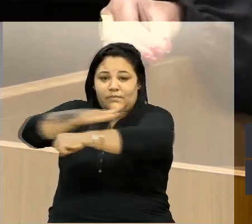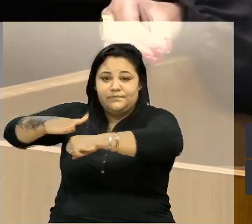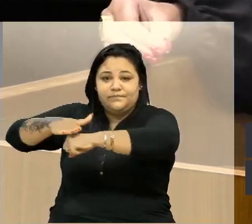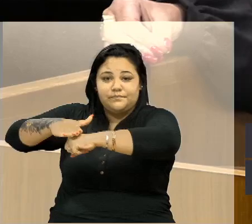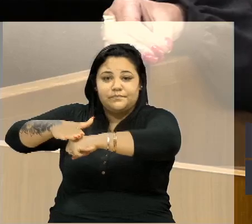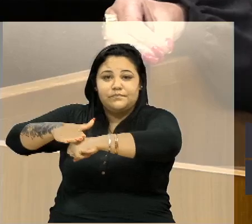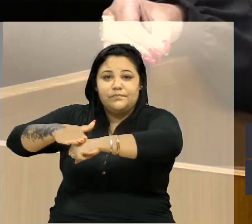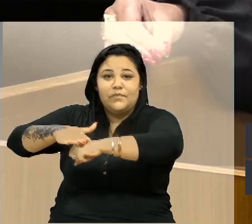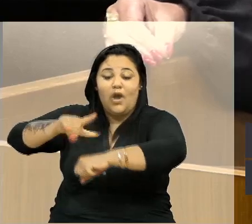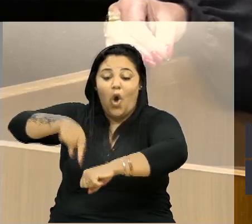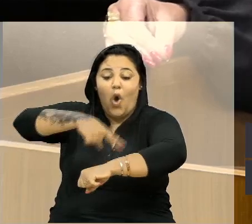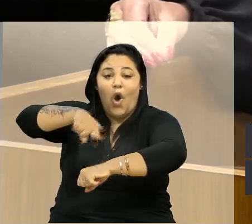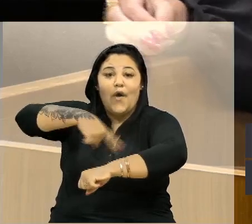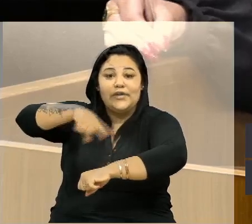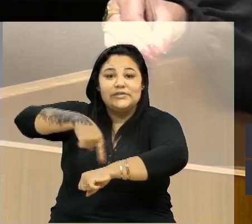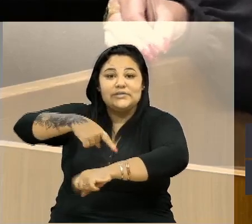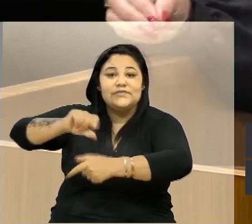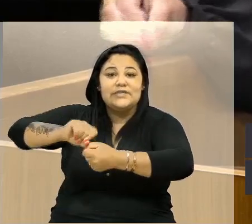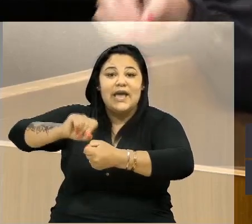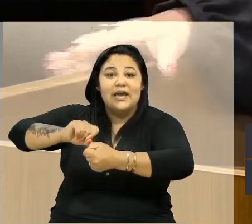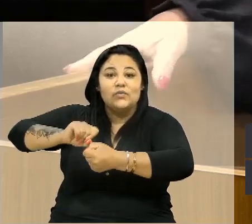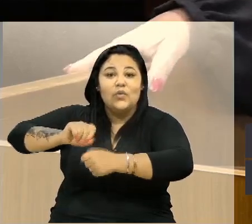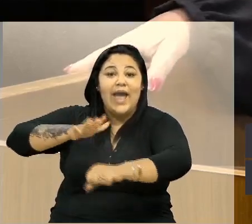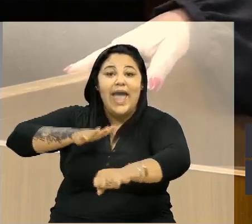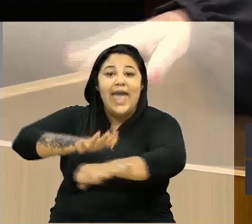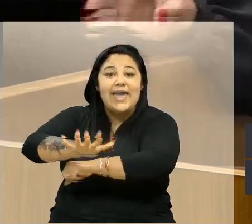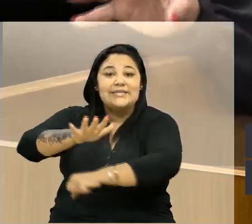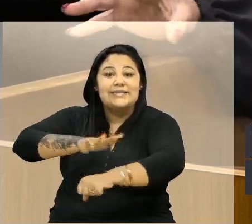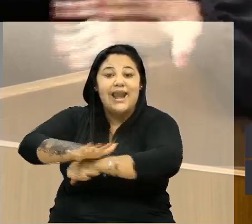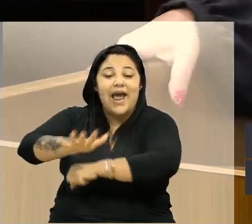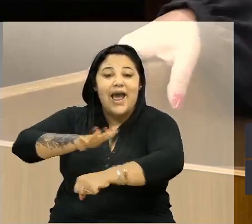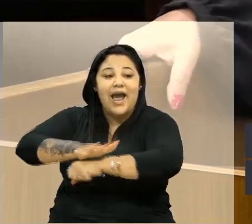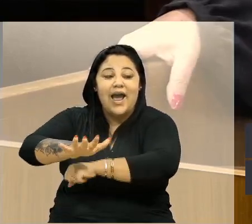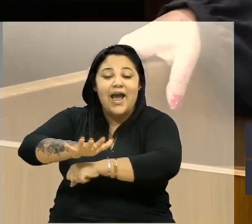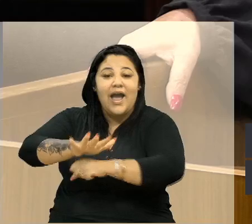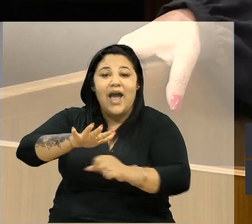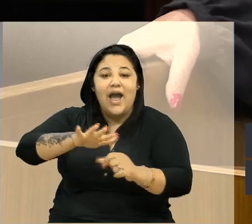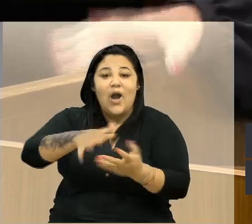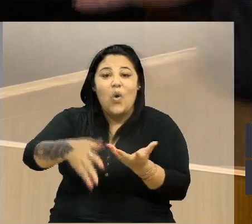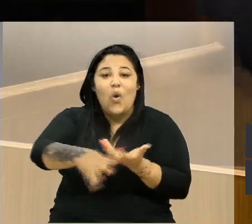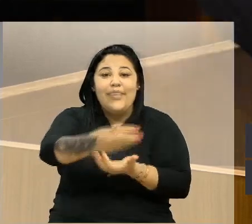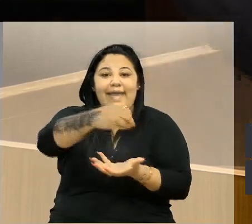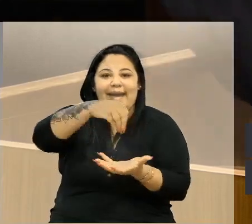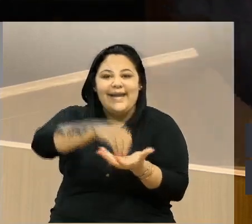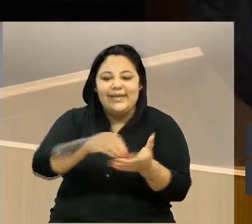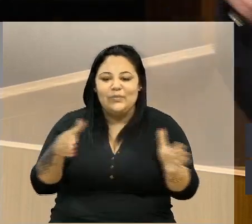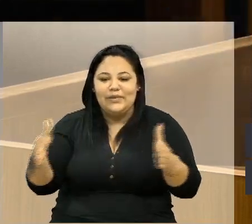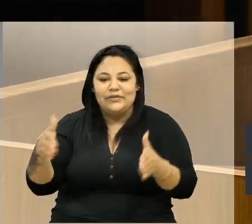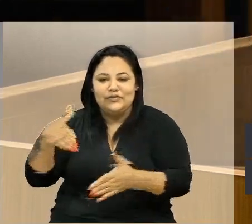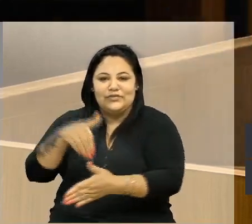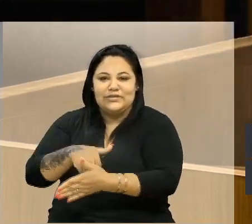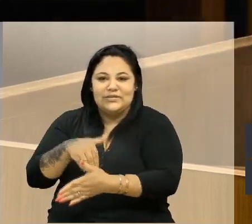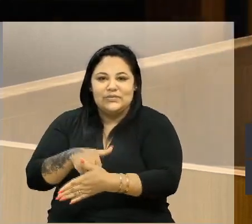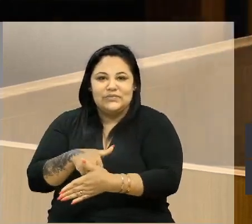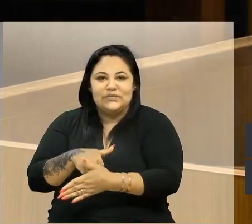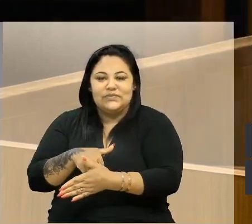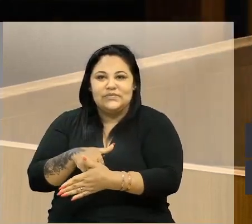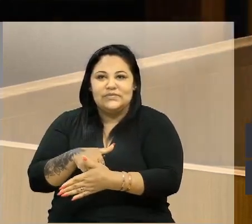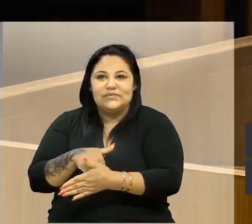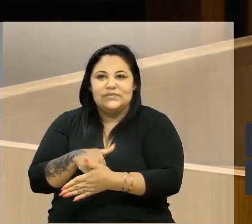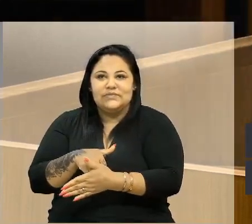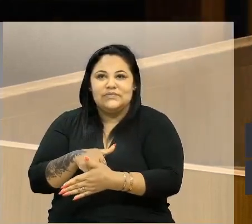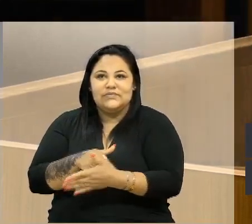quantas horas foram feitas extra pela Codeca no período eleitoral, e agora estão